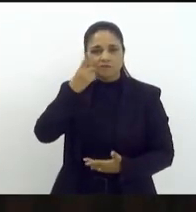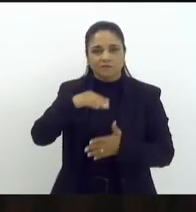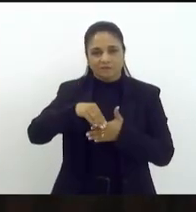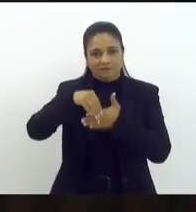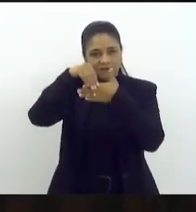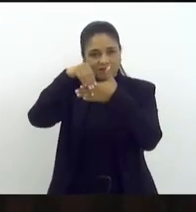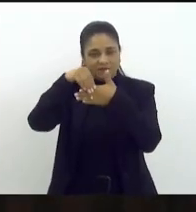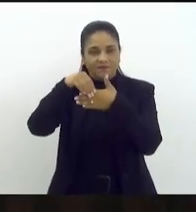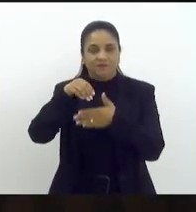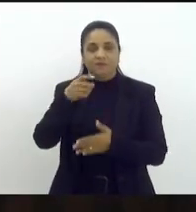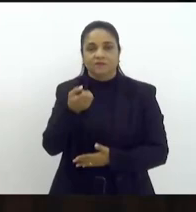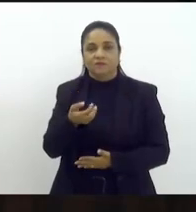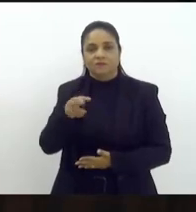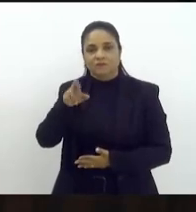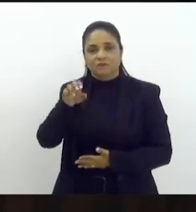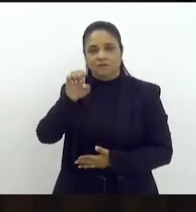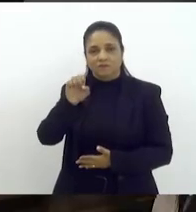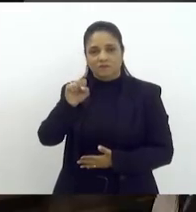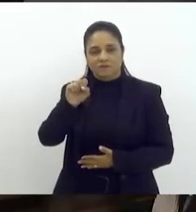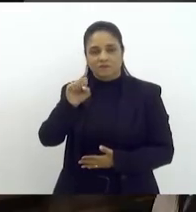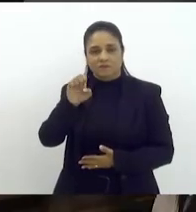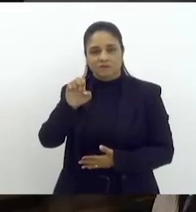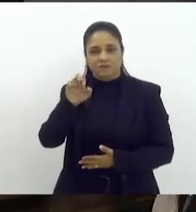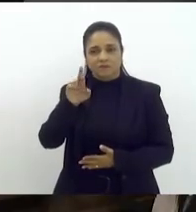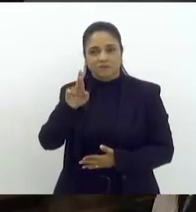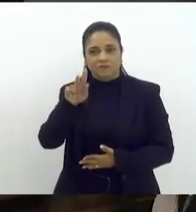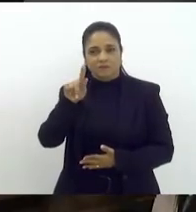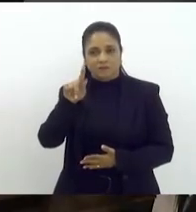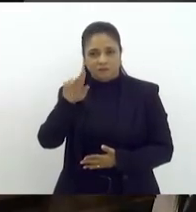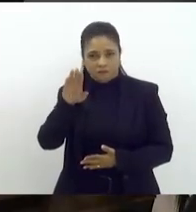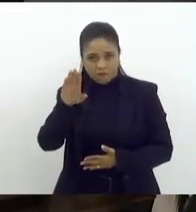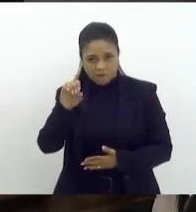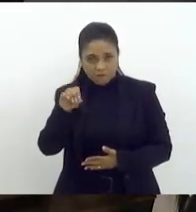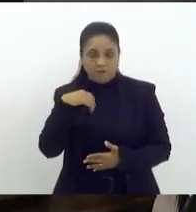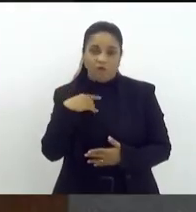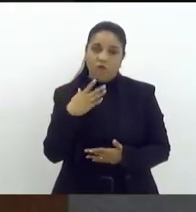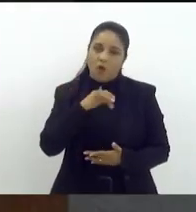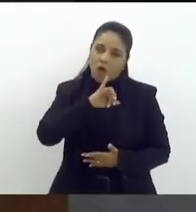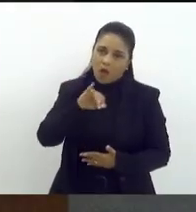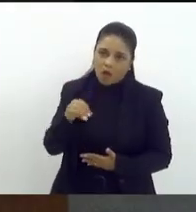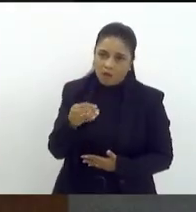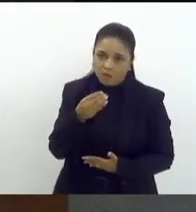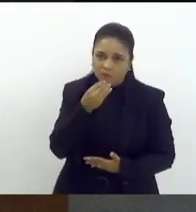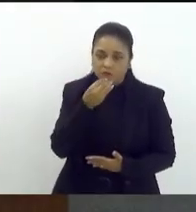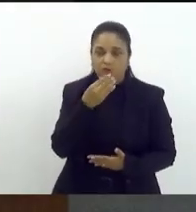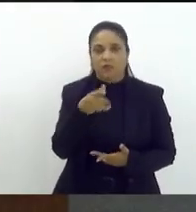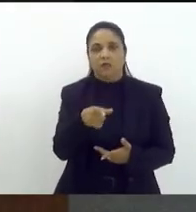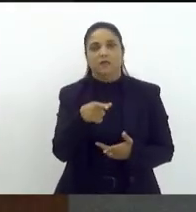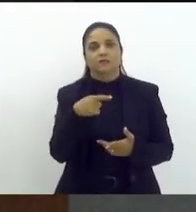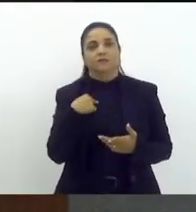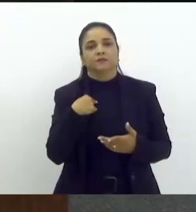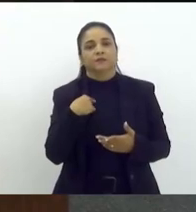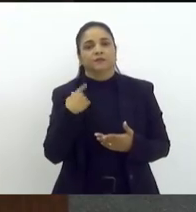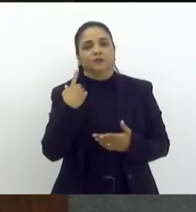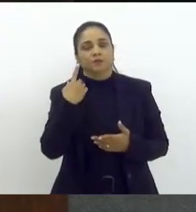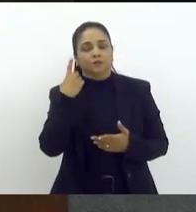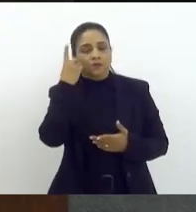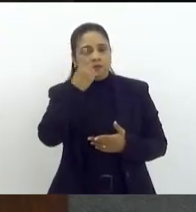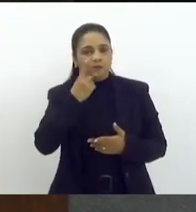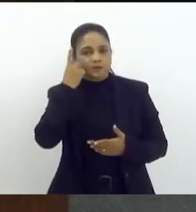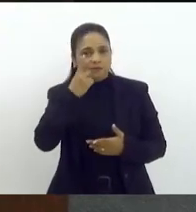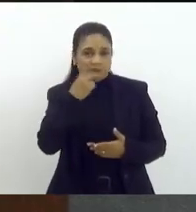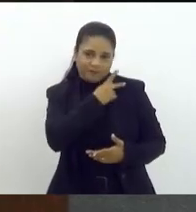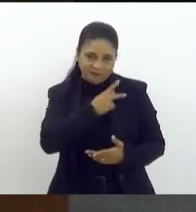Serginho tia Ju Presidente eu vou aproveitar que nosso presidente da ccj Deputado Rodrigo Amorim